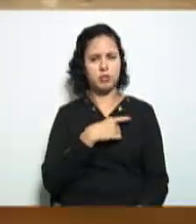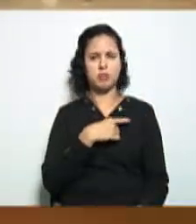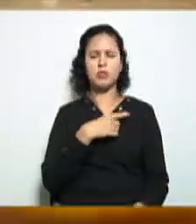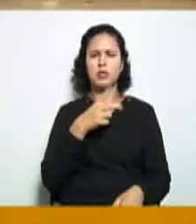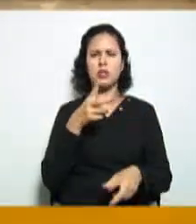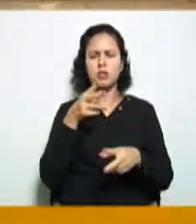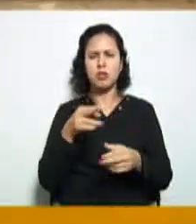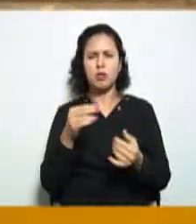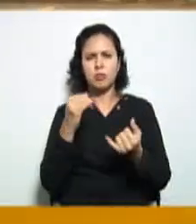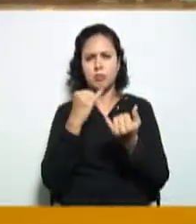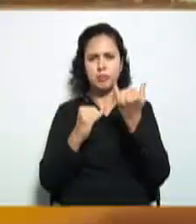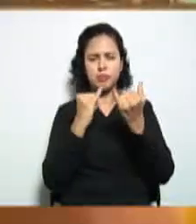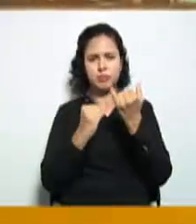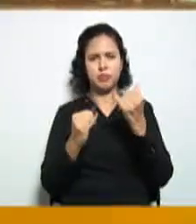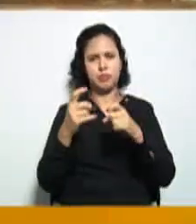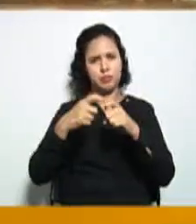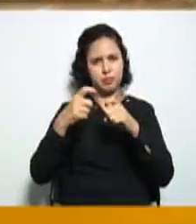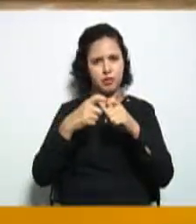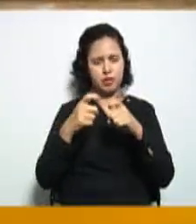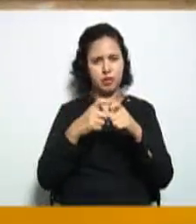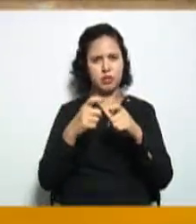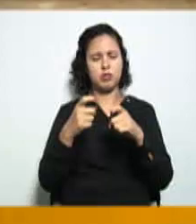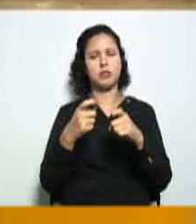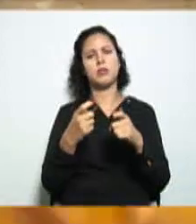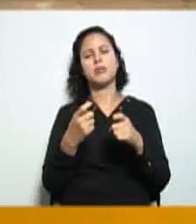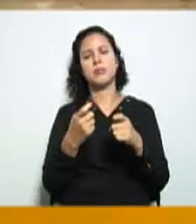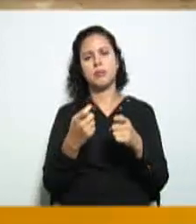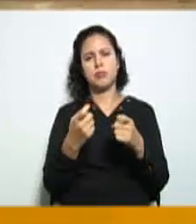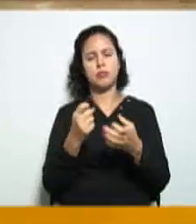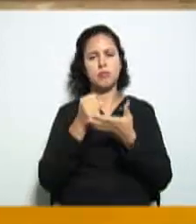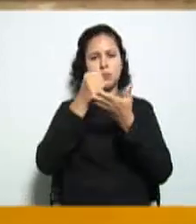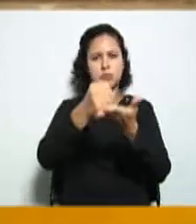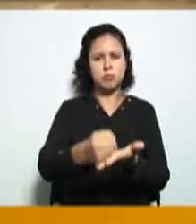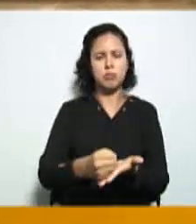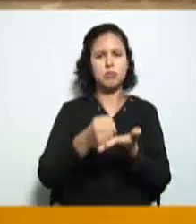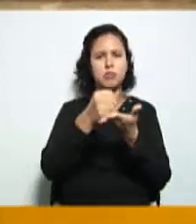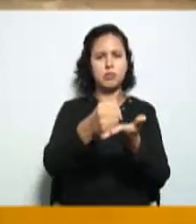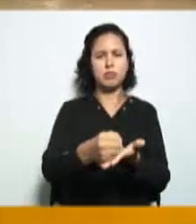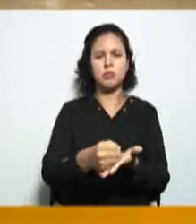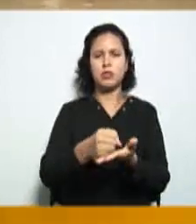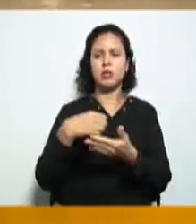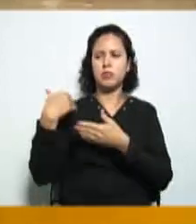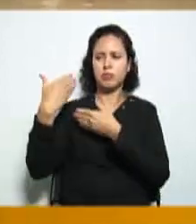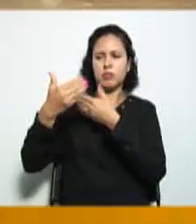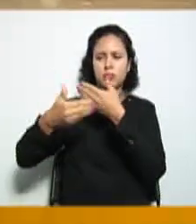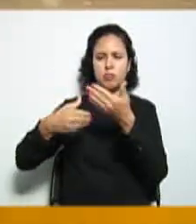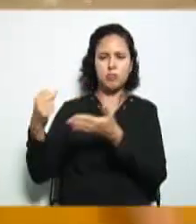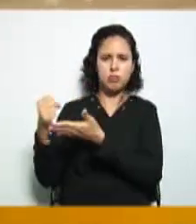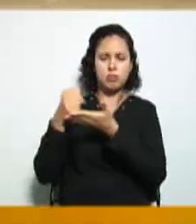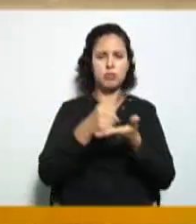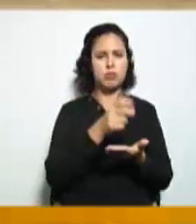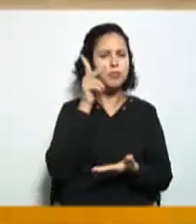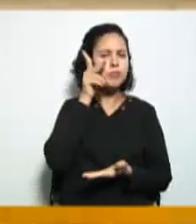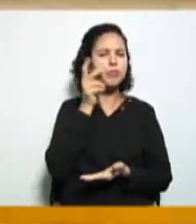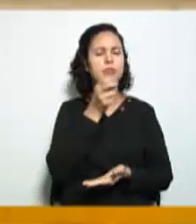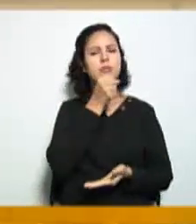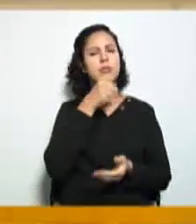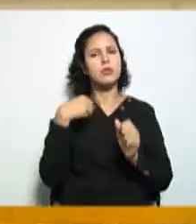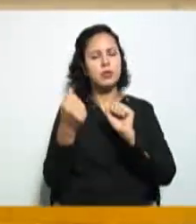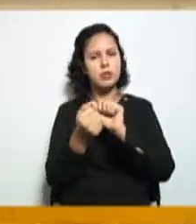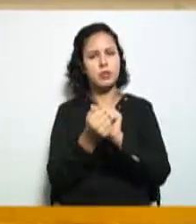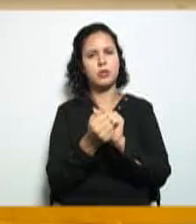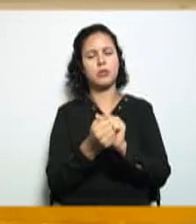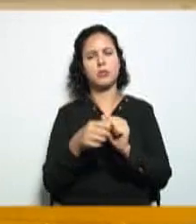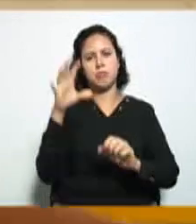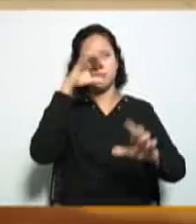médico, curandeiro de reservas. Aí, por questão disso, ele trouxe para cá e a gente sempre acompanhamos e